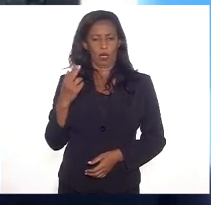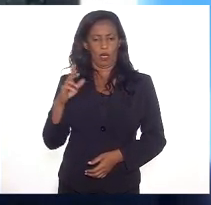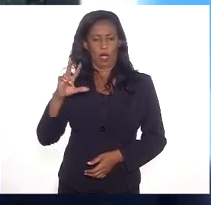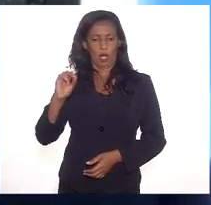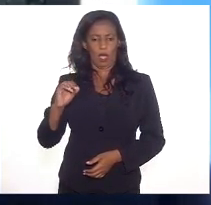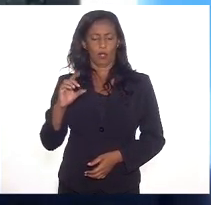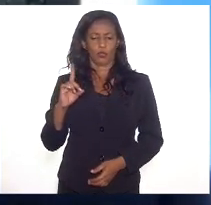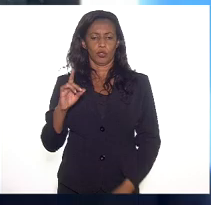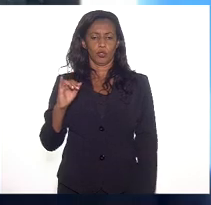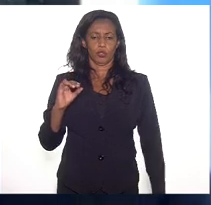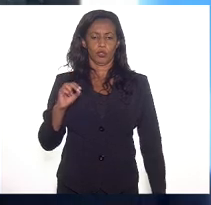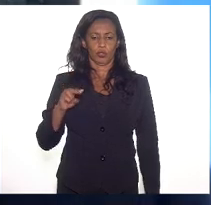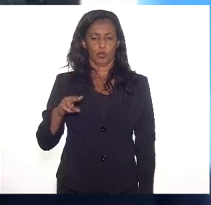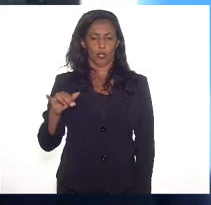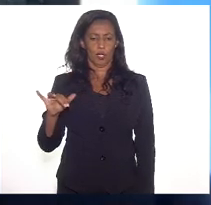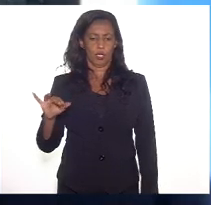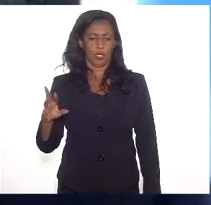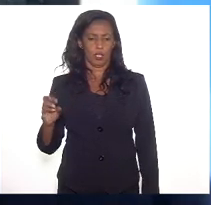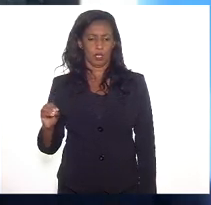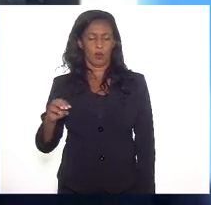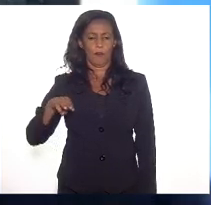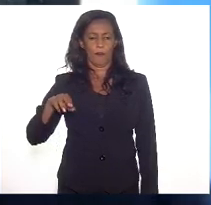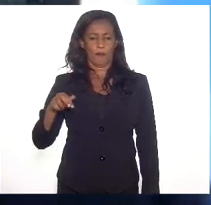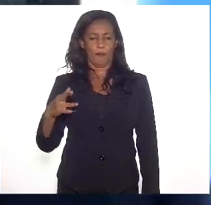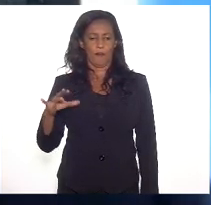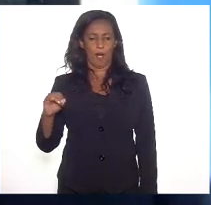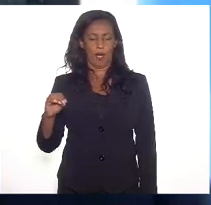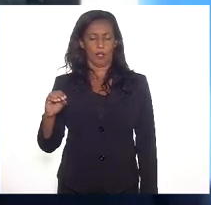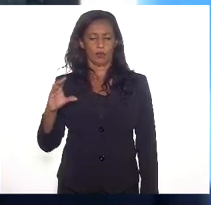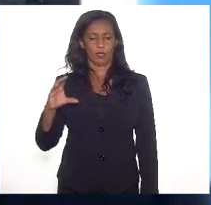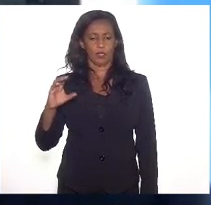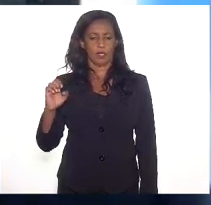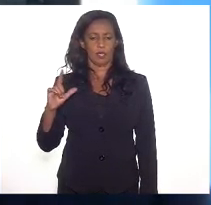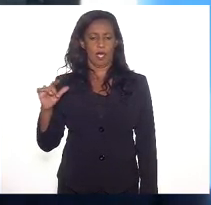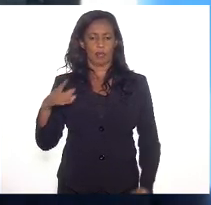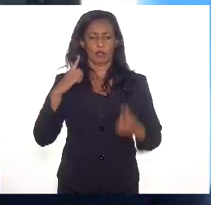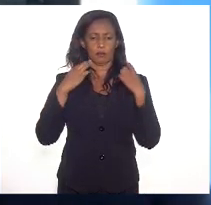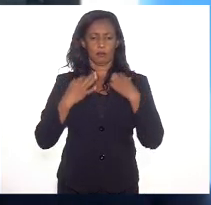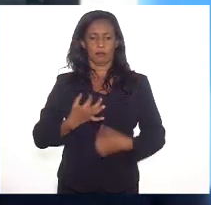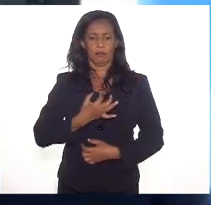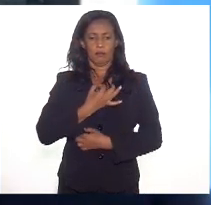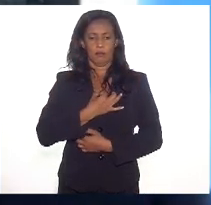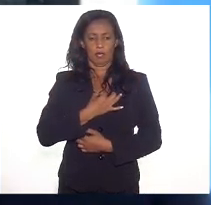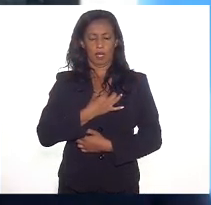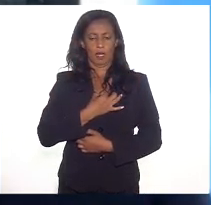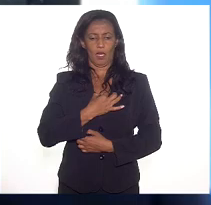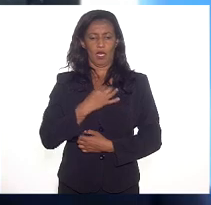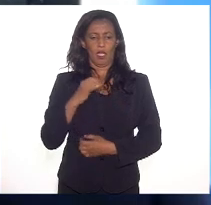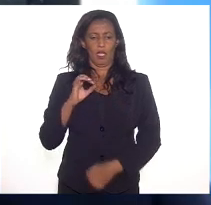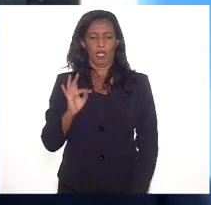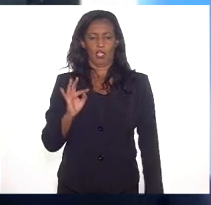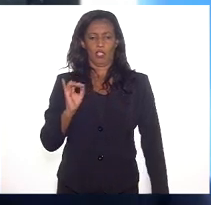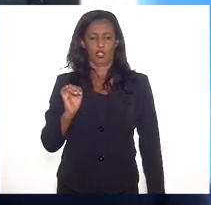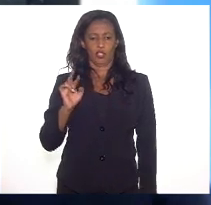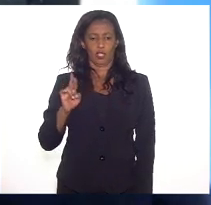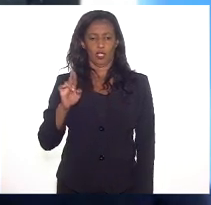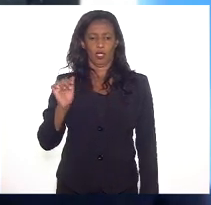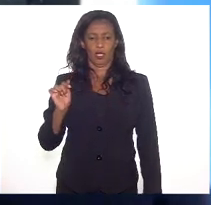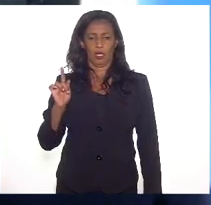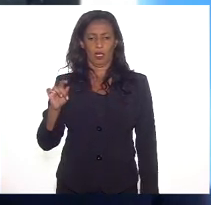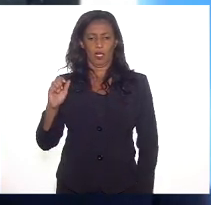deputado Dionísio Lins, Marcos Mille, deputado Val Seasa, que concede medalha Tiradentes e seu respectivo diploma ao jogador